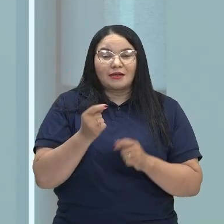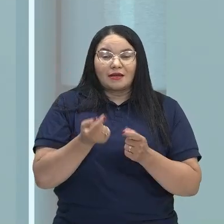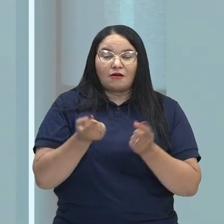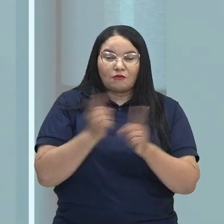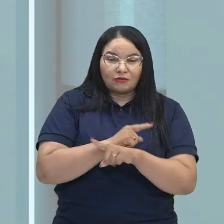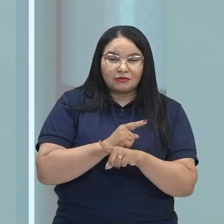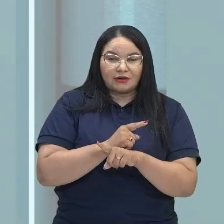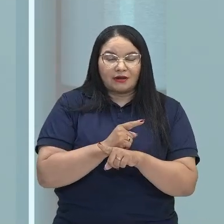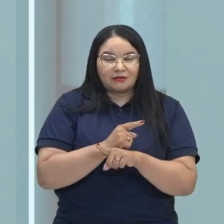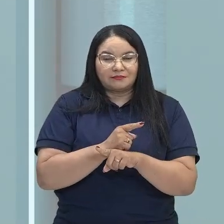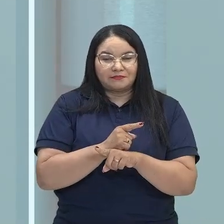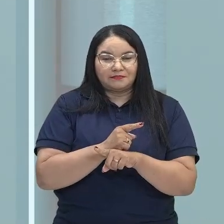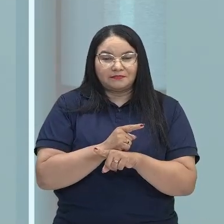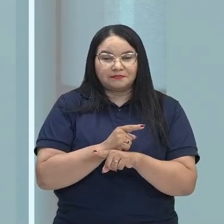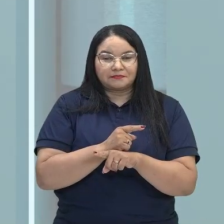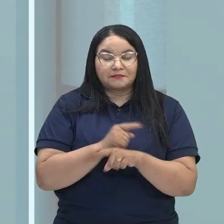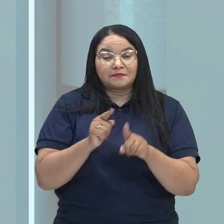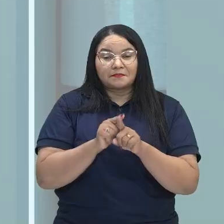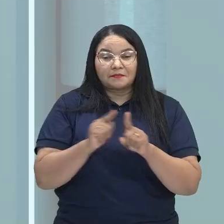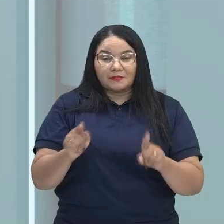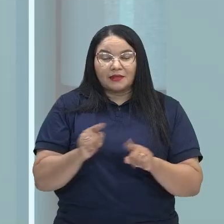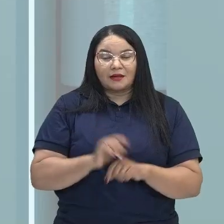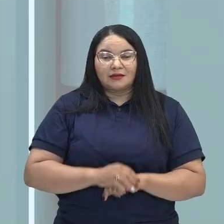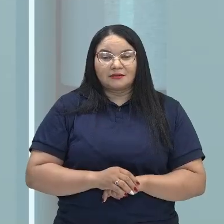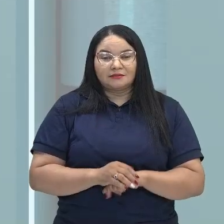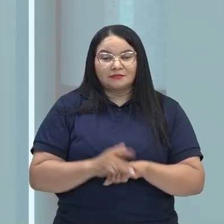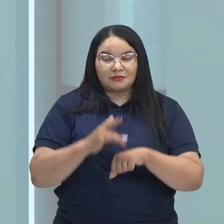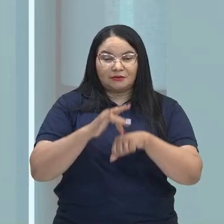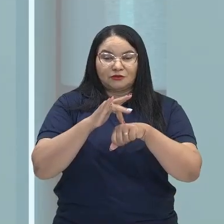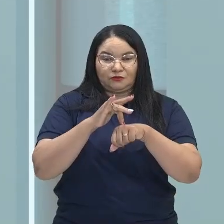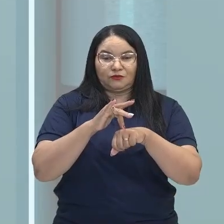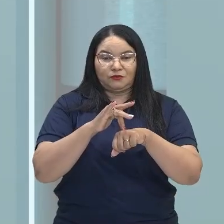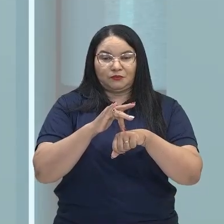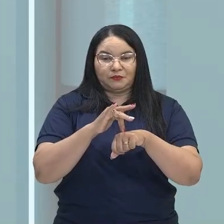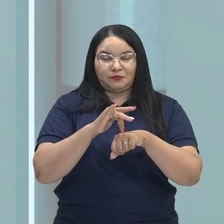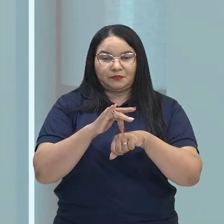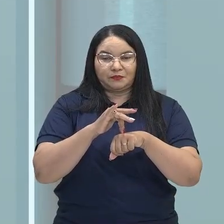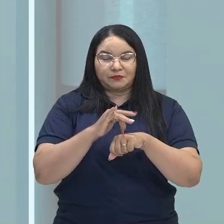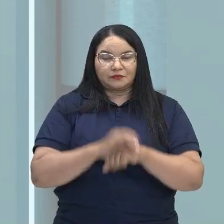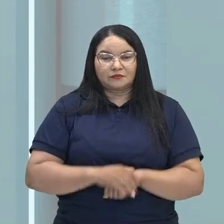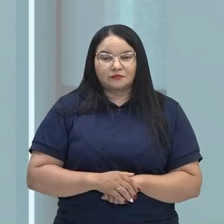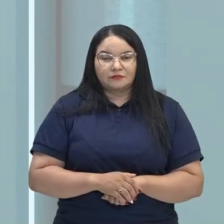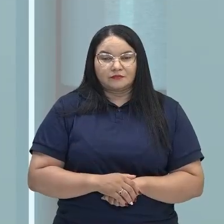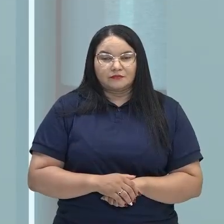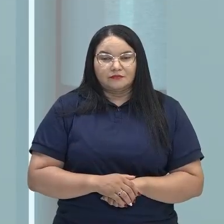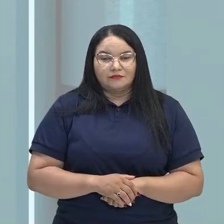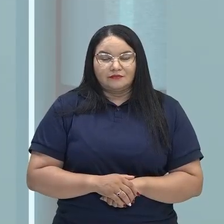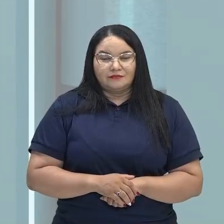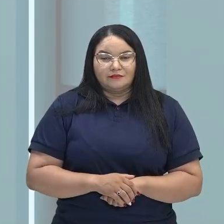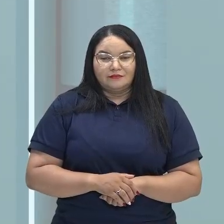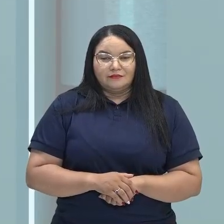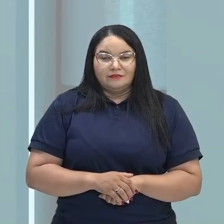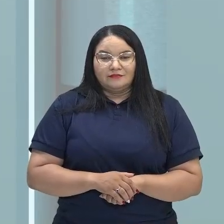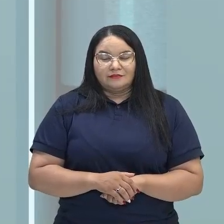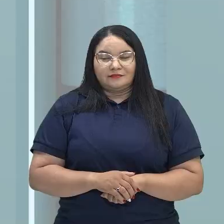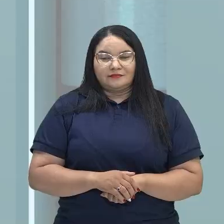e não sentir, porém, é algo meio que absurdo, né? A gente sentir e não sentir.